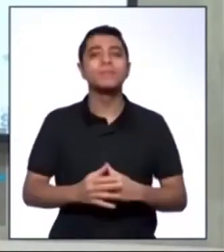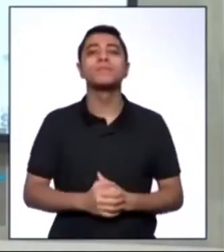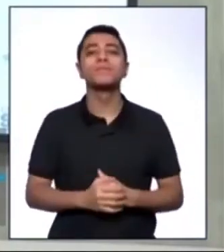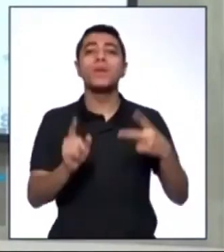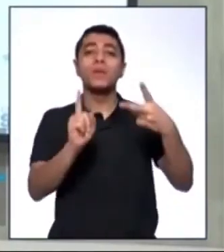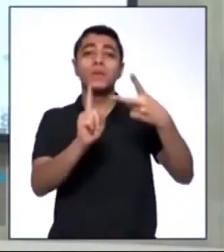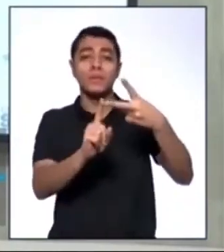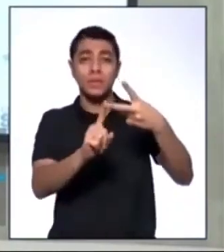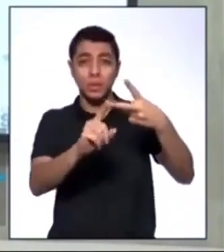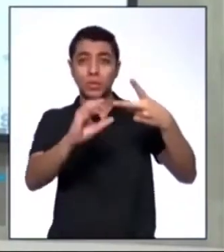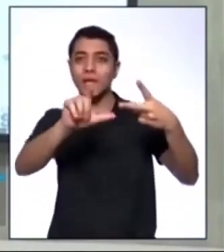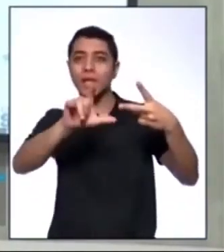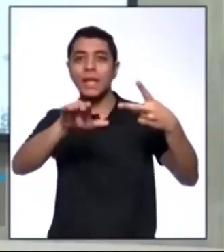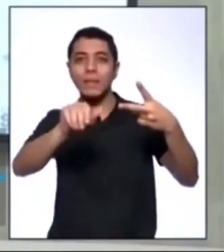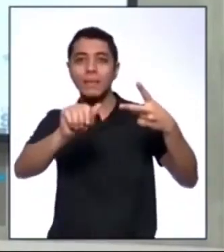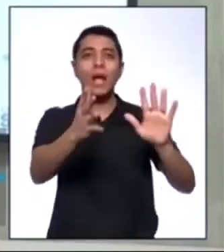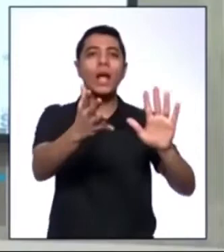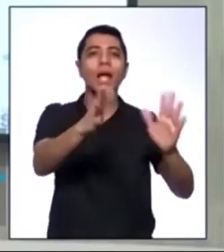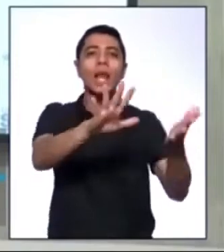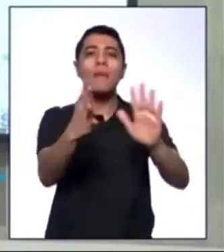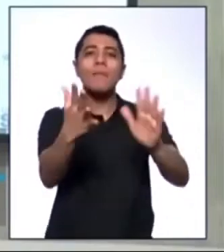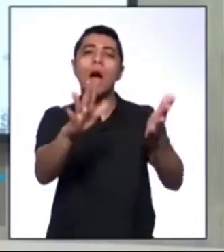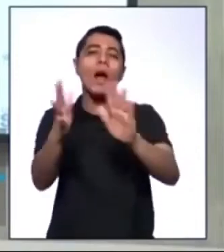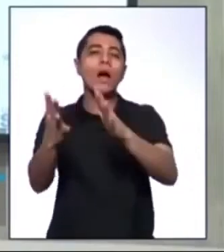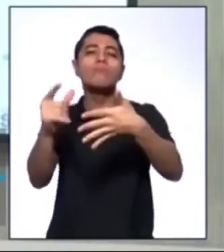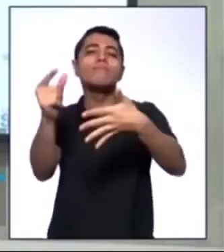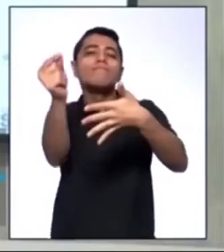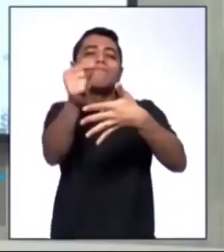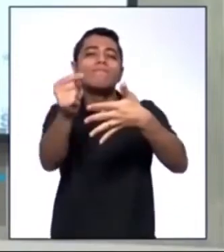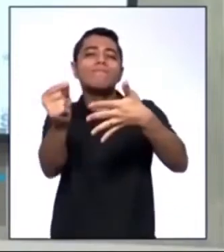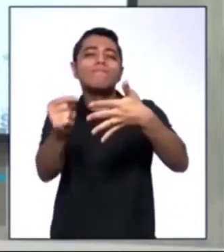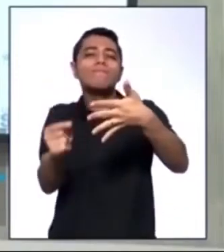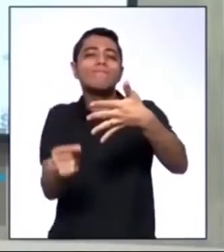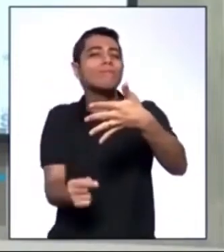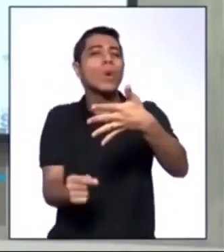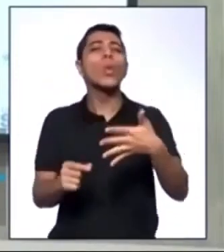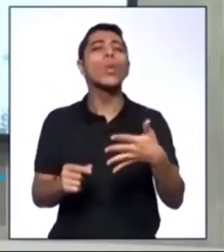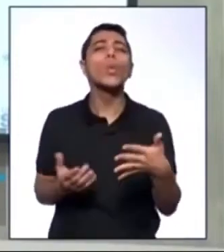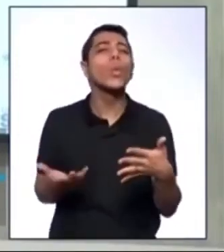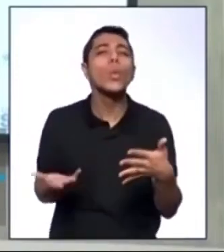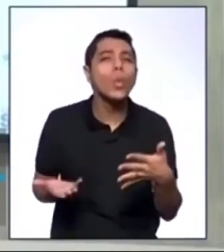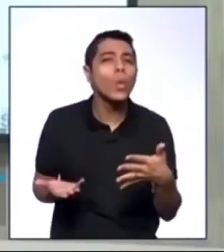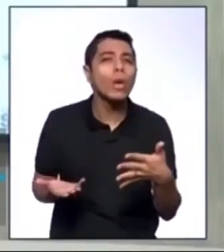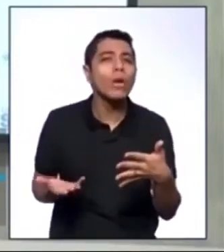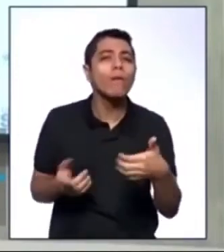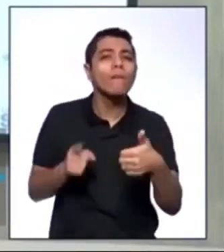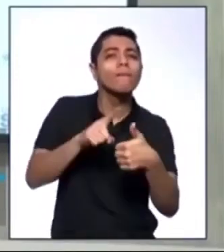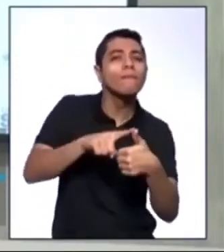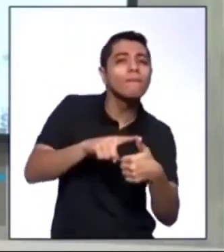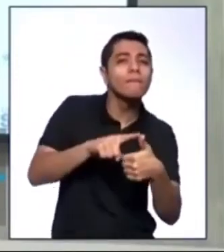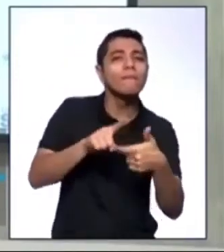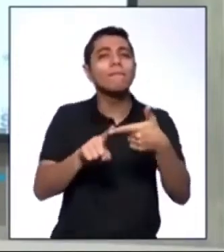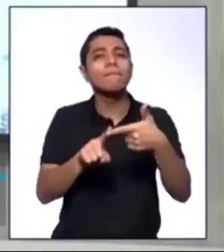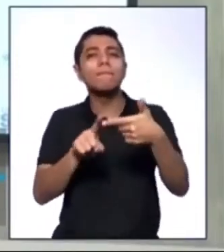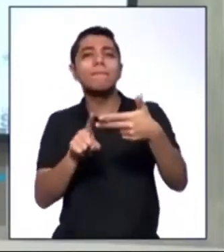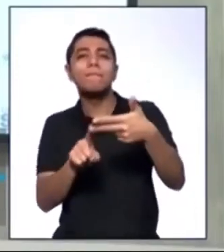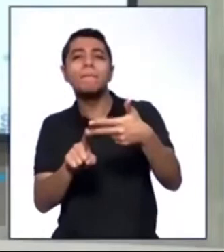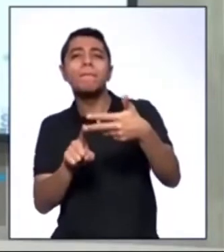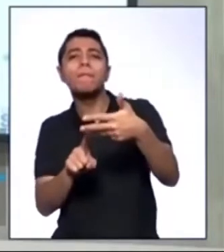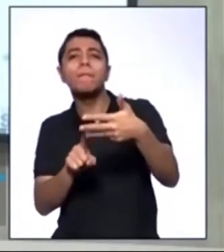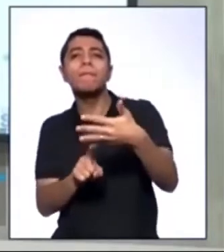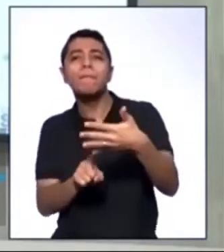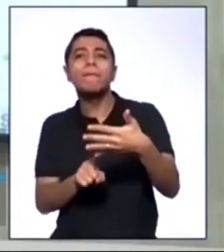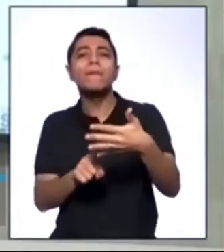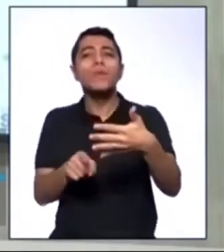elementos climáticos? Os componentes do clima. Então, o que compõe o clima? O que é mensurável, nós chamamos